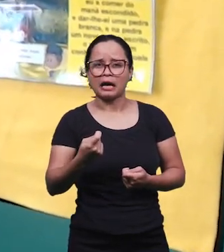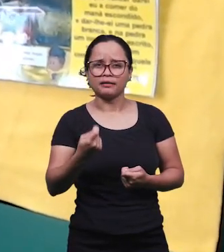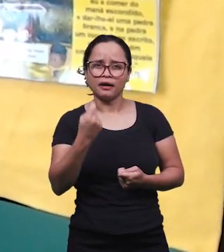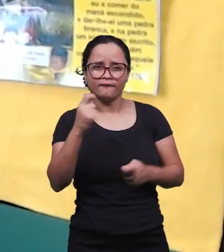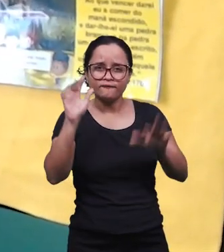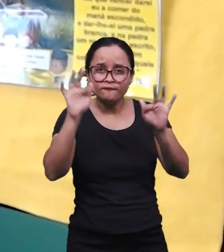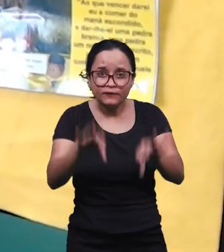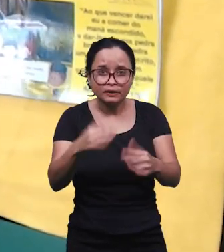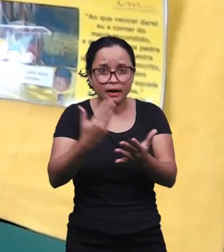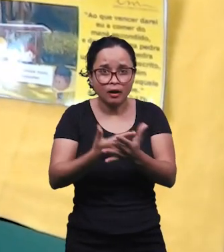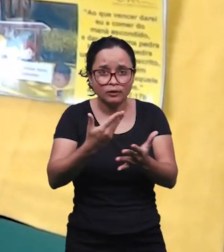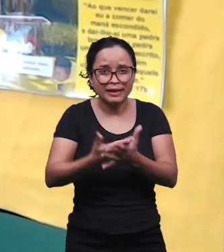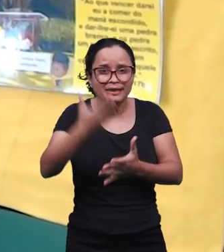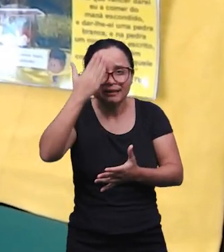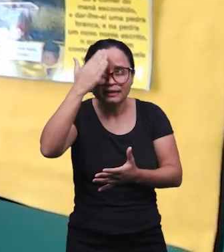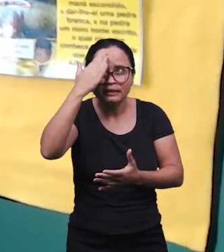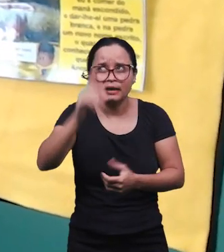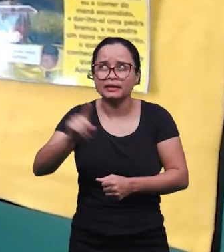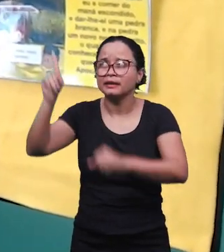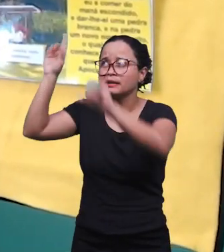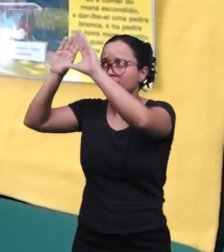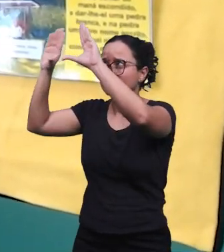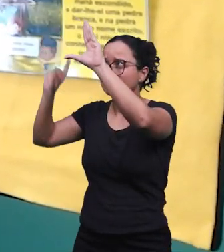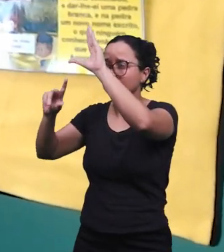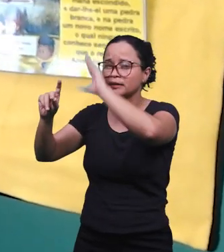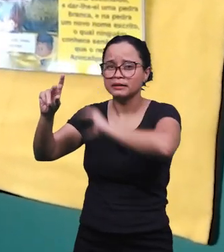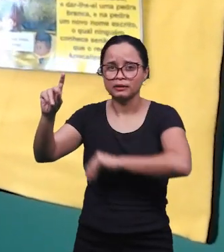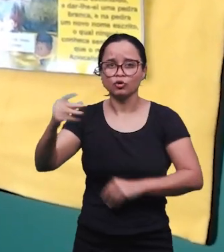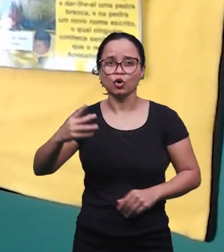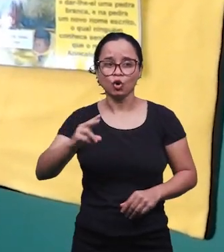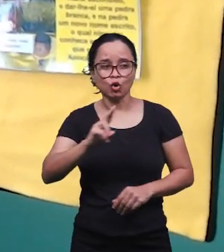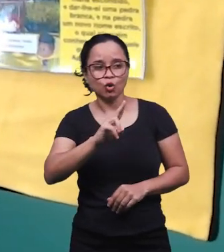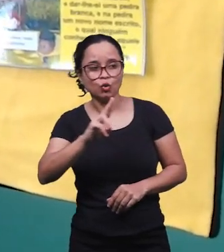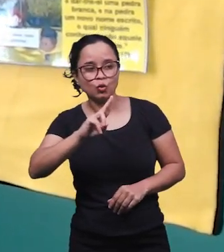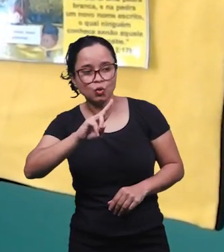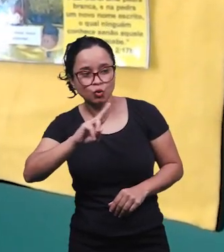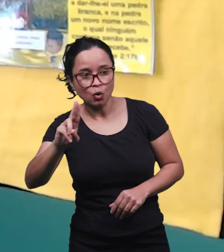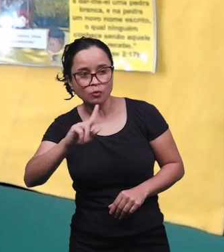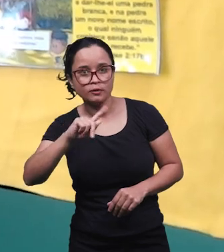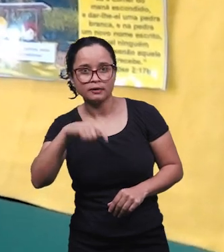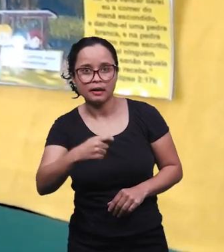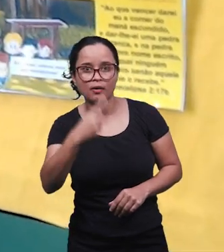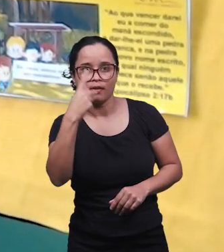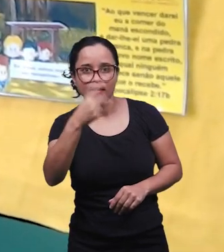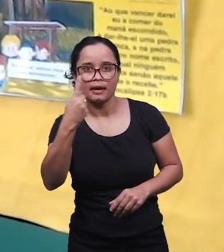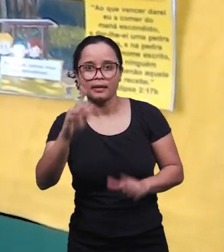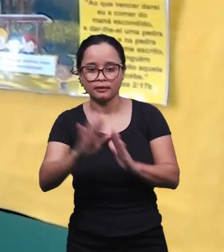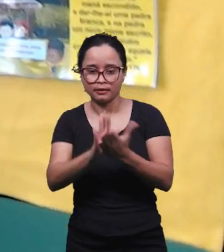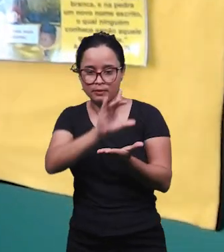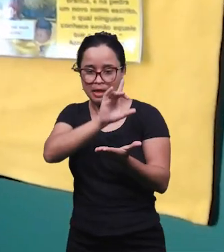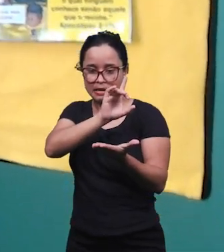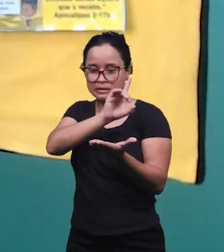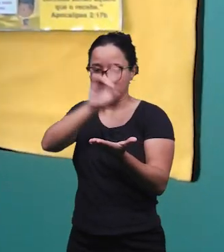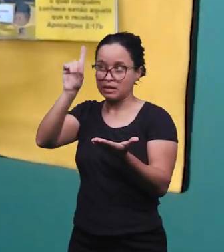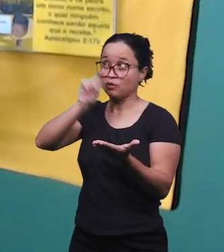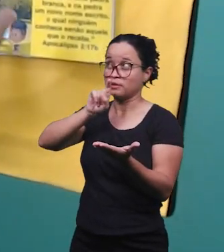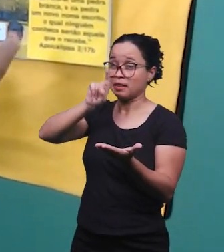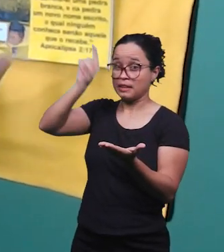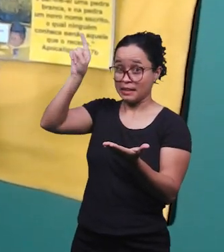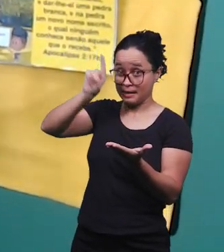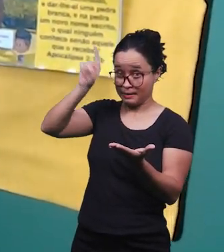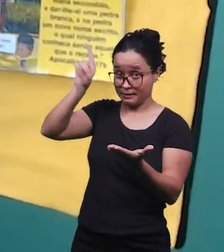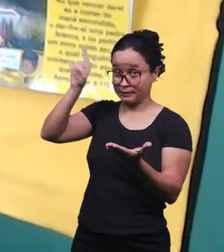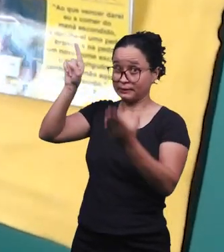entendendo que no céu o nome dela está escrito no livro da vida e que na eternidade o Senhor nos dará